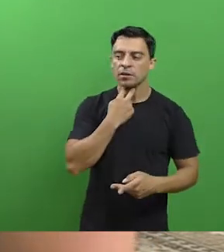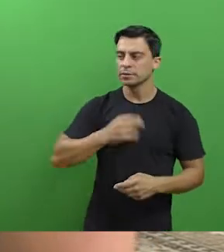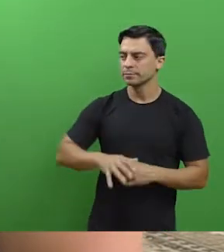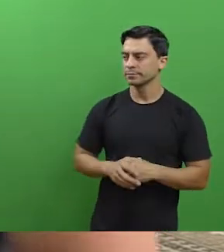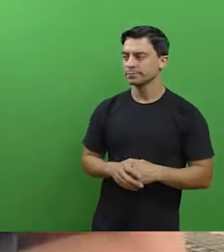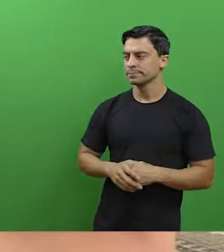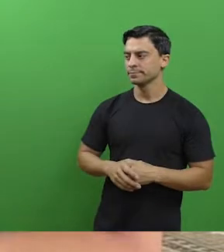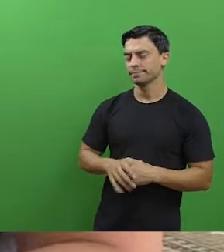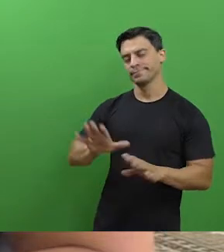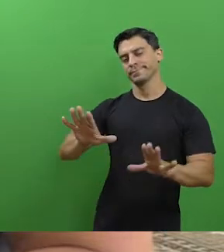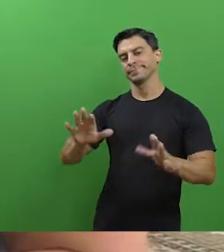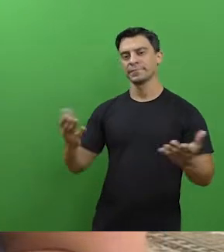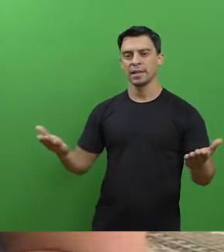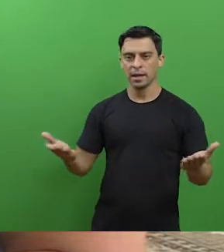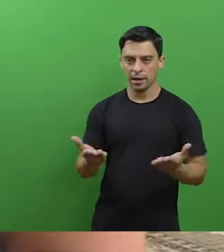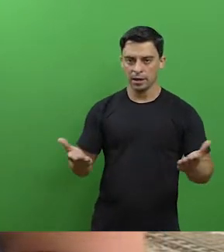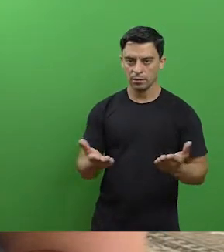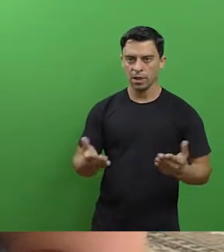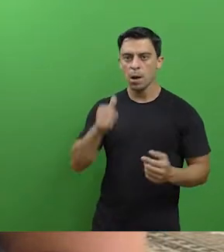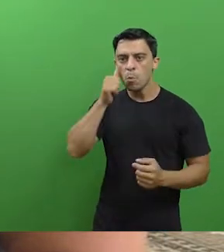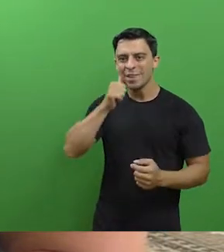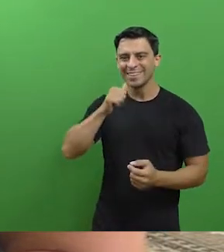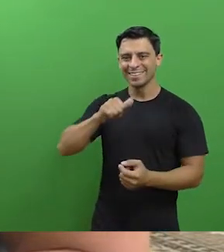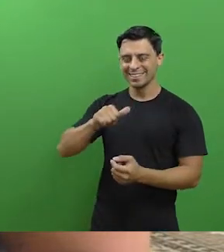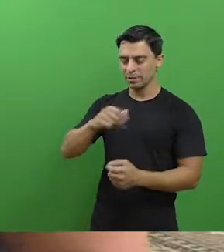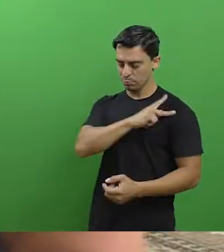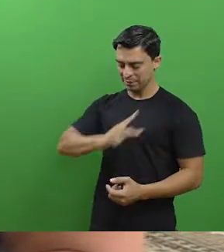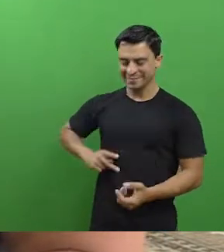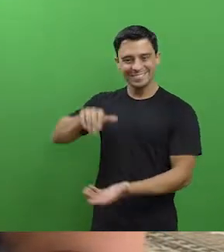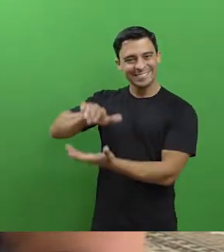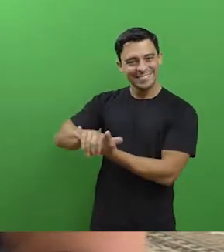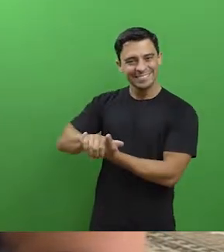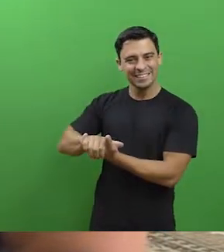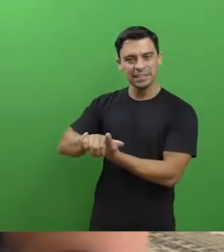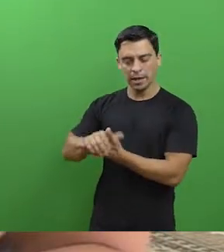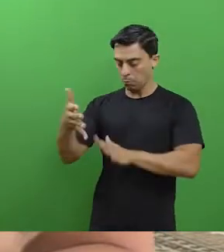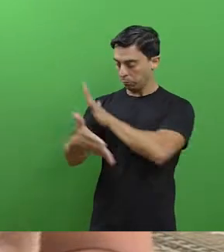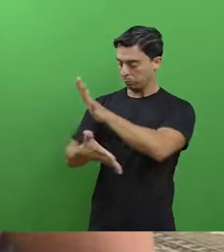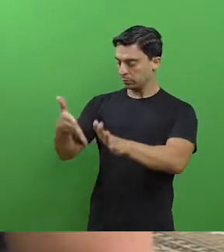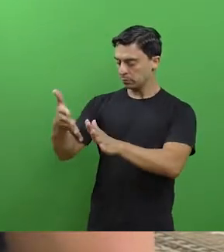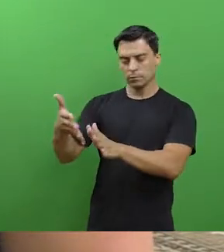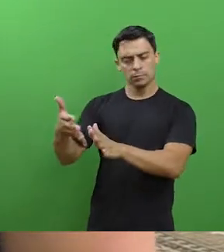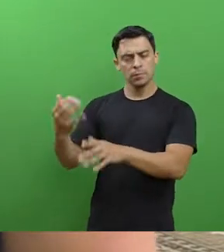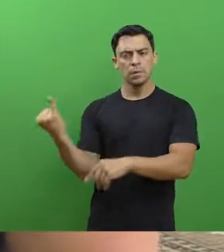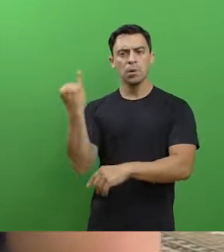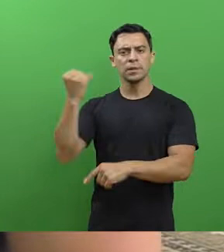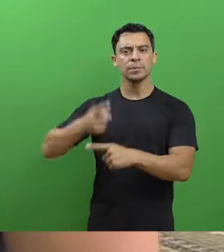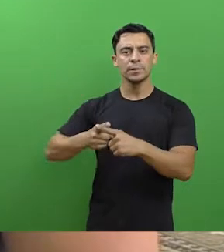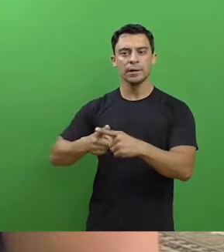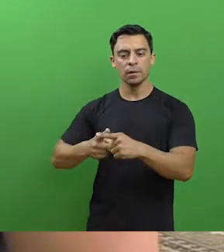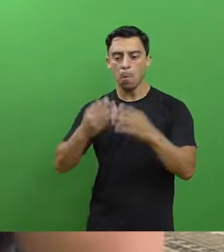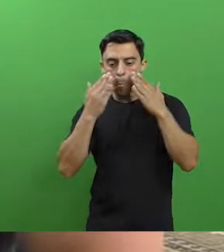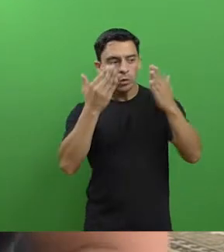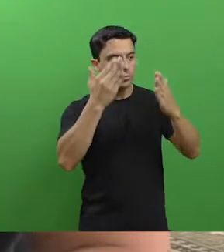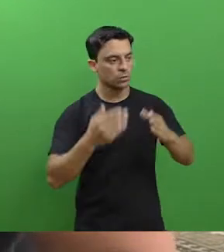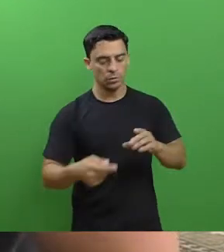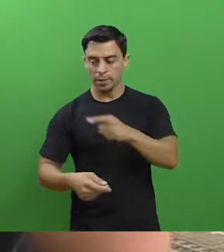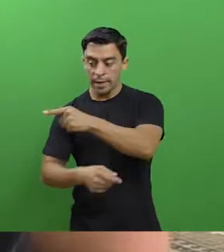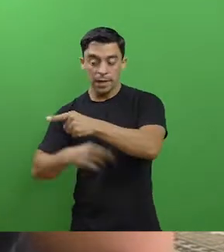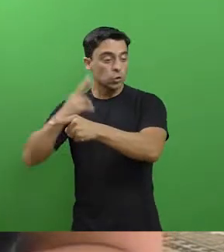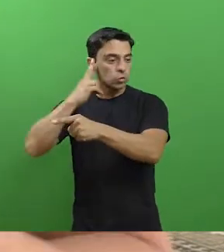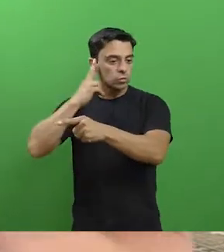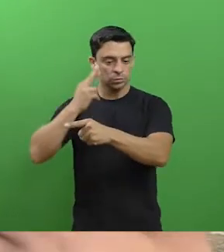né, que ela fez em língua de sinais, mostrou que o surdo ele tem uma língua. E é a língua de sinais, né? É a forma deles como um